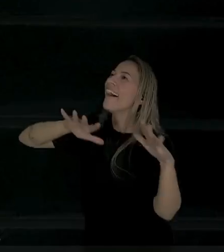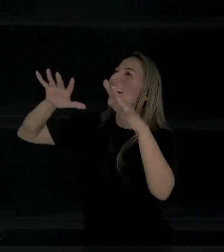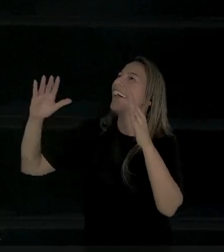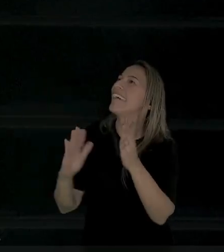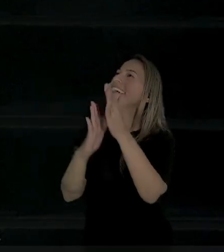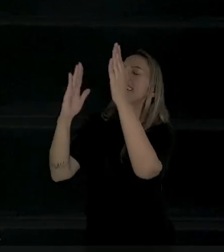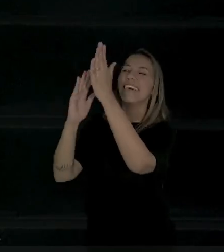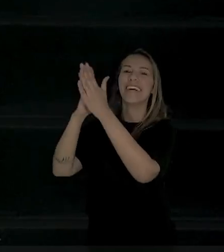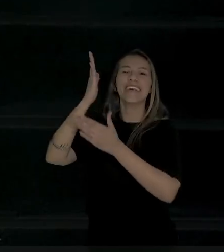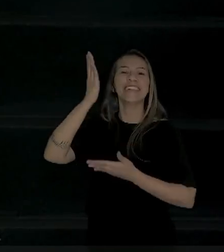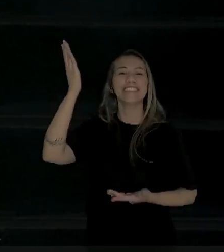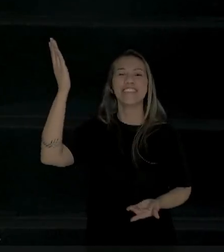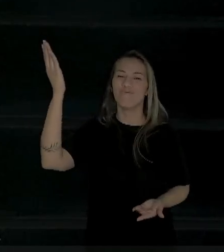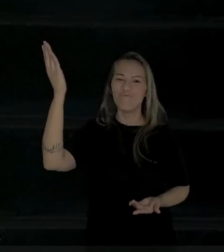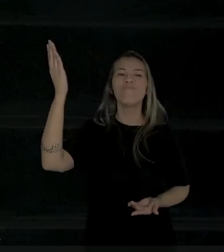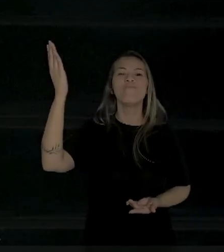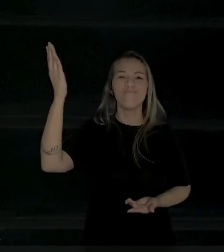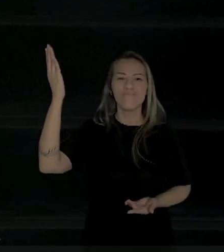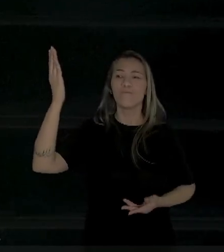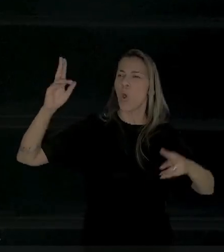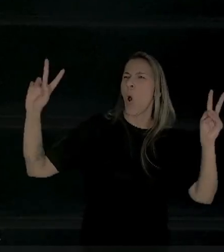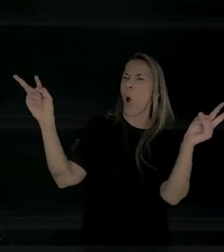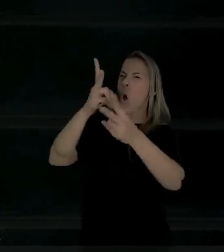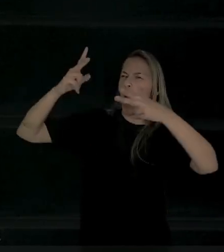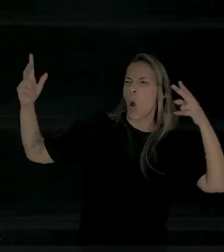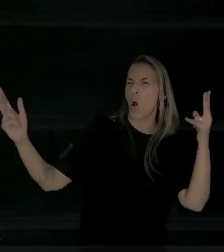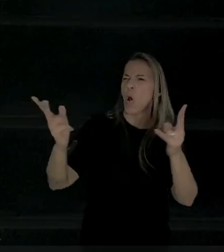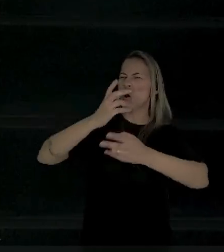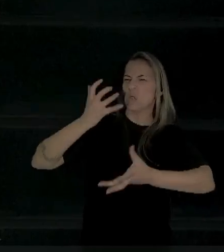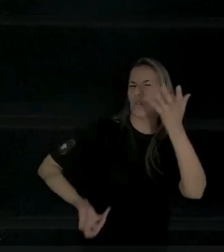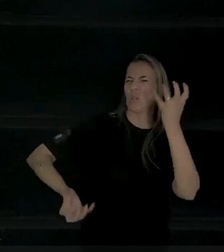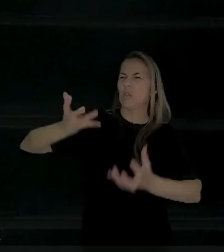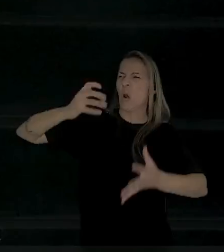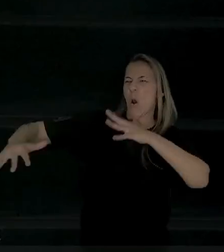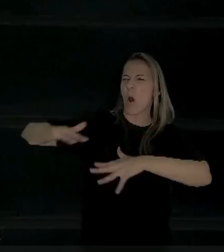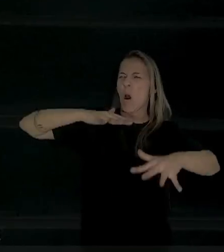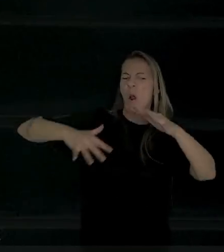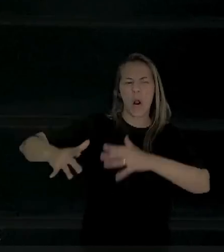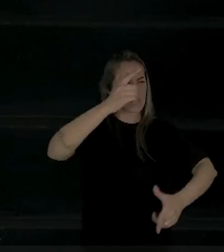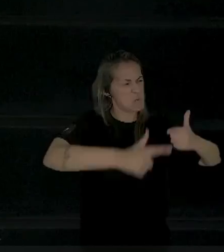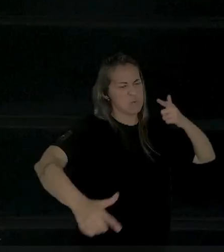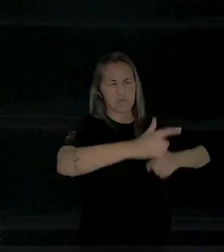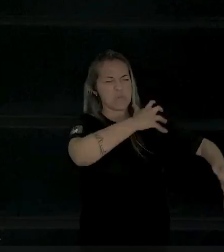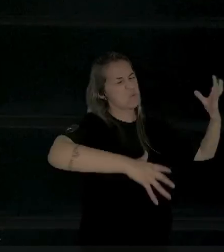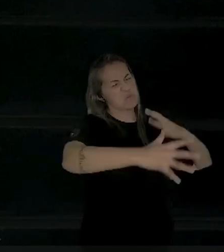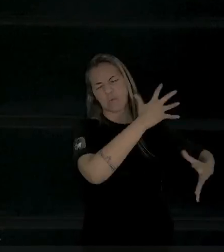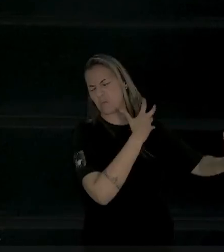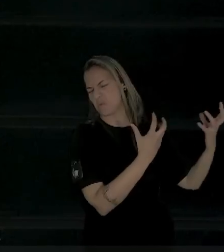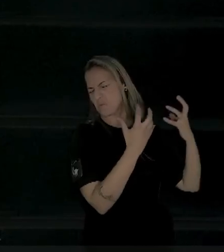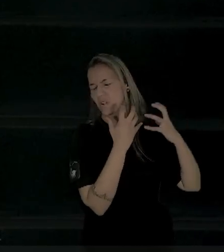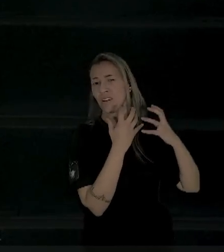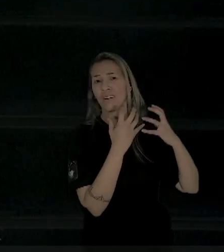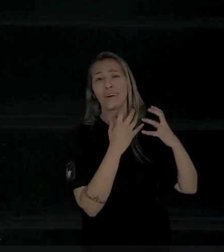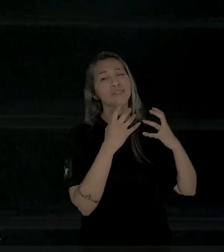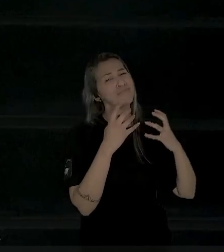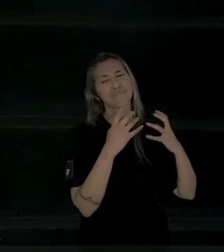terremoto e o fogo não te ensinarem a encontrar Deus na brisa, fique tranquilo, Ele não vai desistir de você. Ele vai